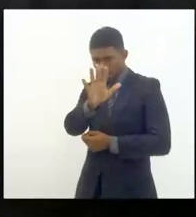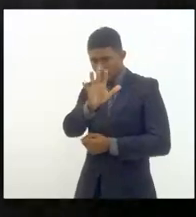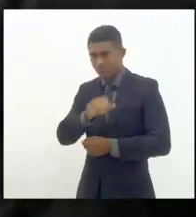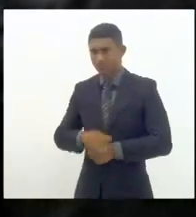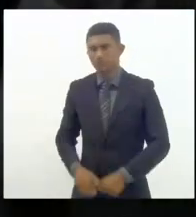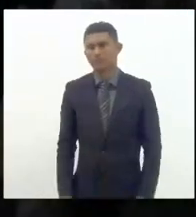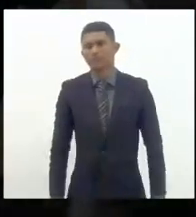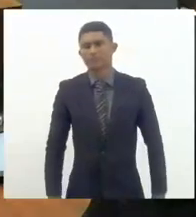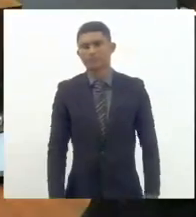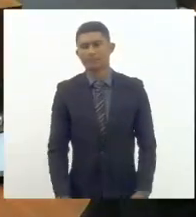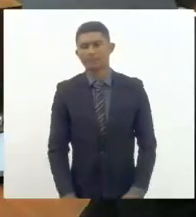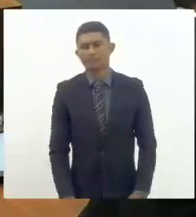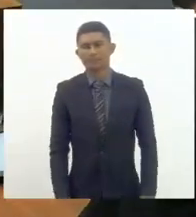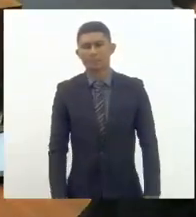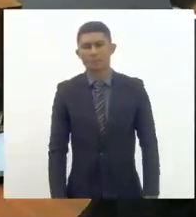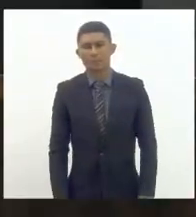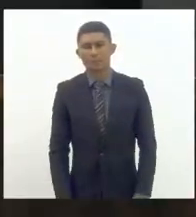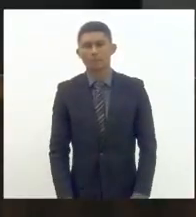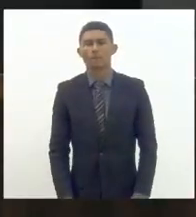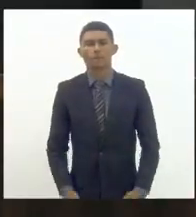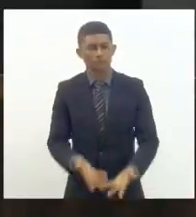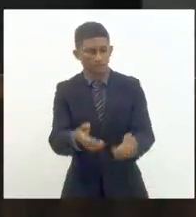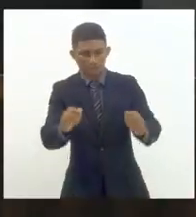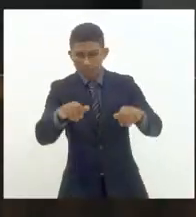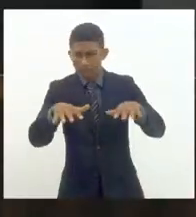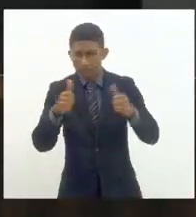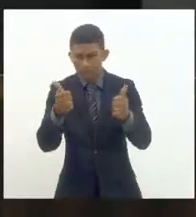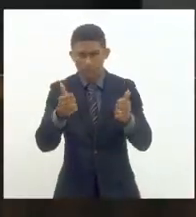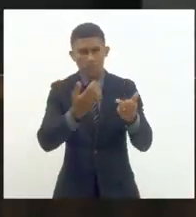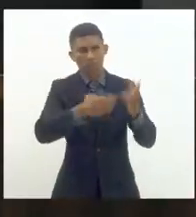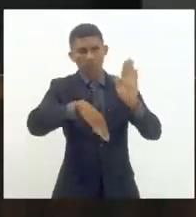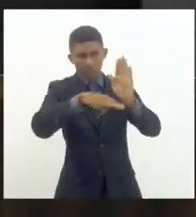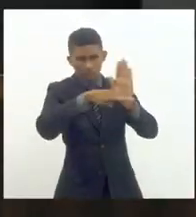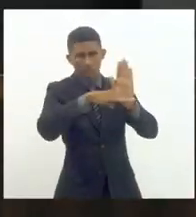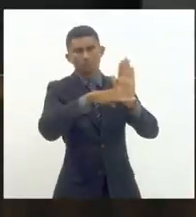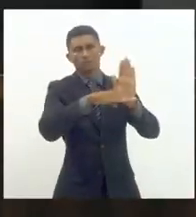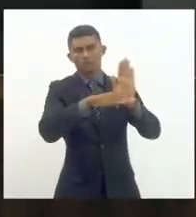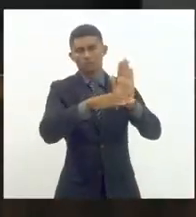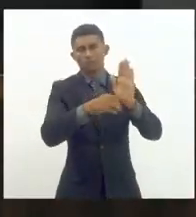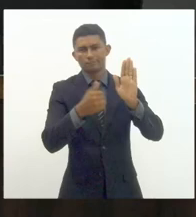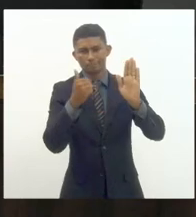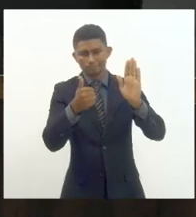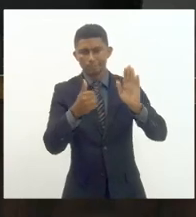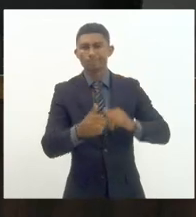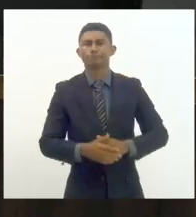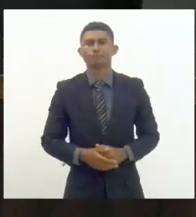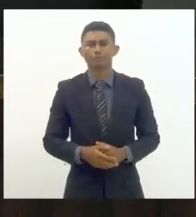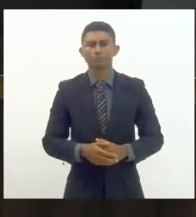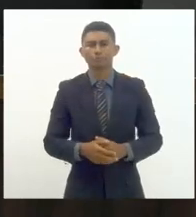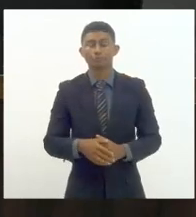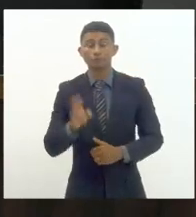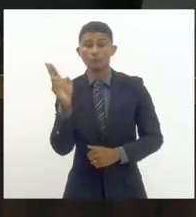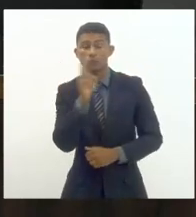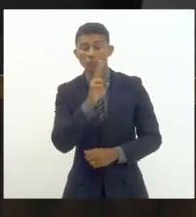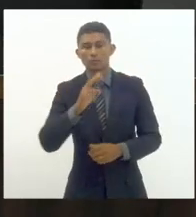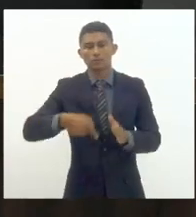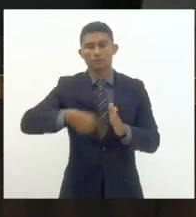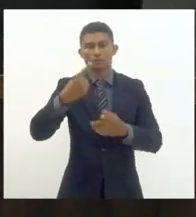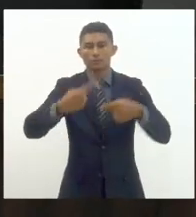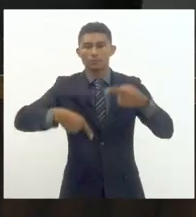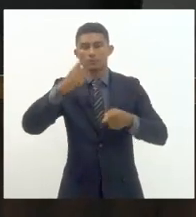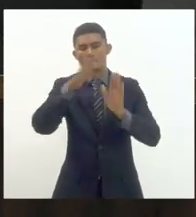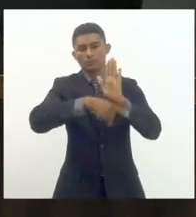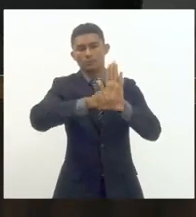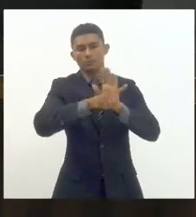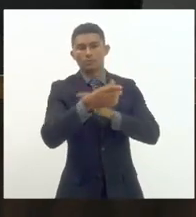instante. Então, com autorização do plenário, passo à próxima matéria, né, Flavinha? Em regime de urgência, em discussão única, projeto de